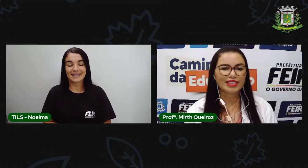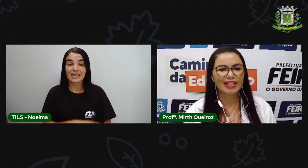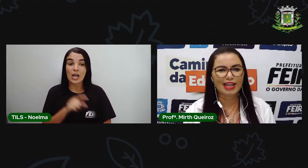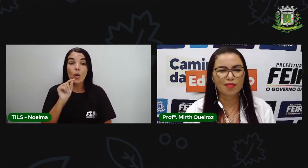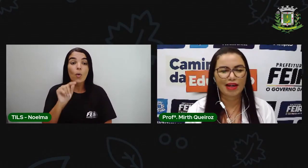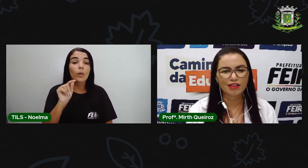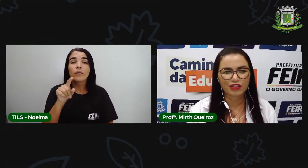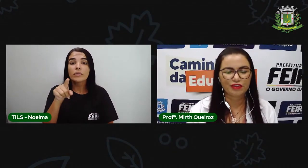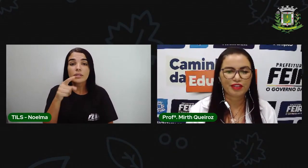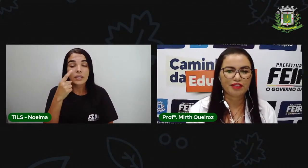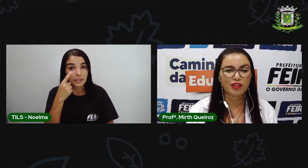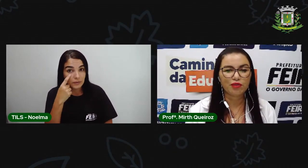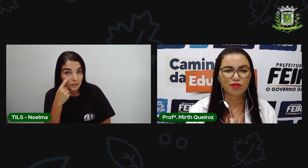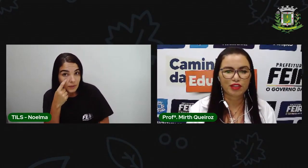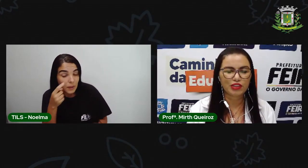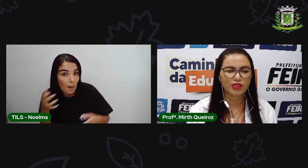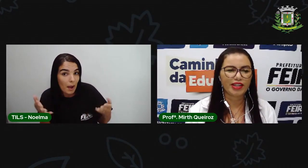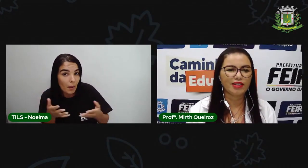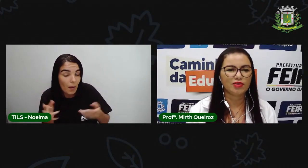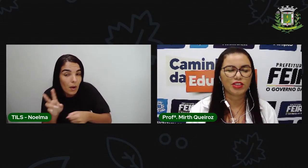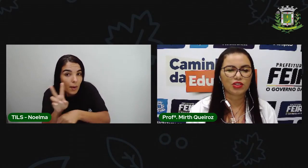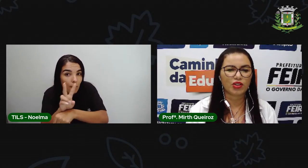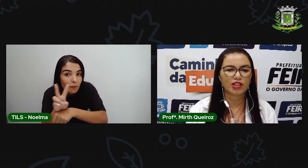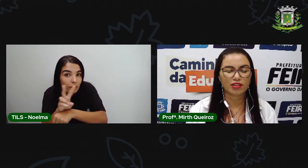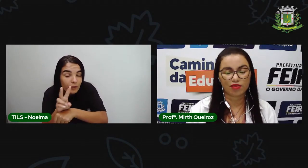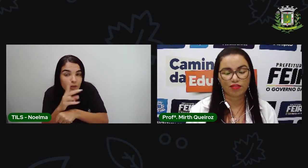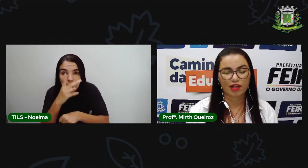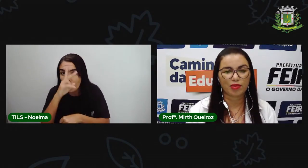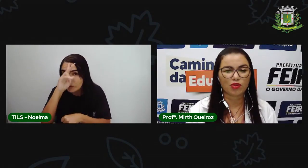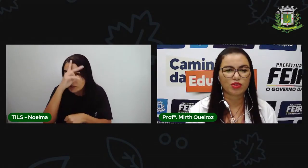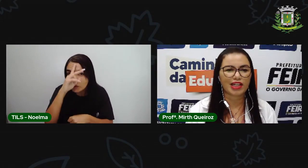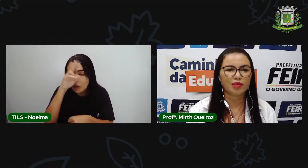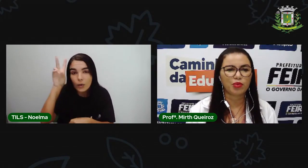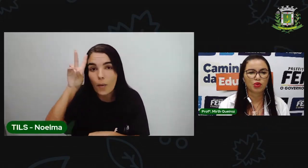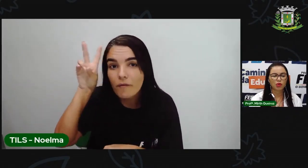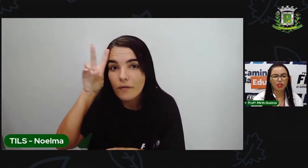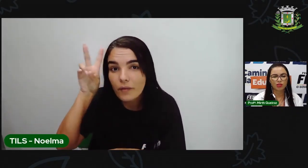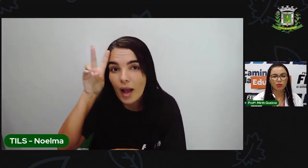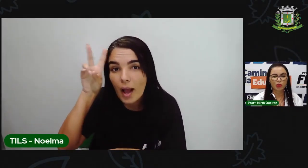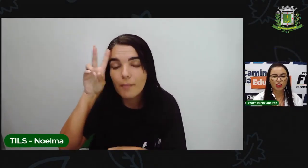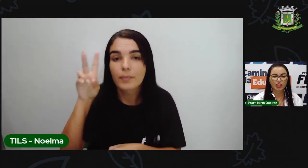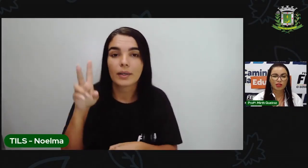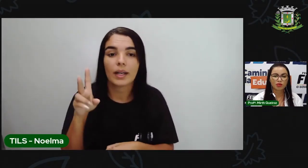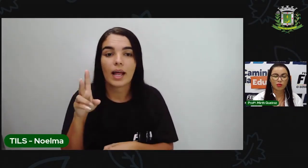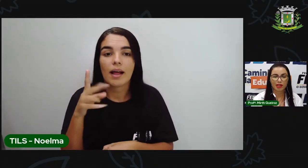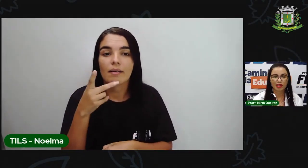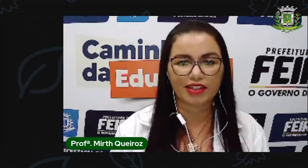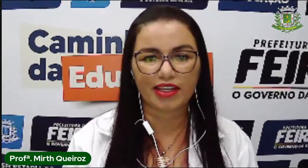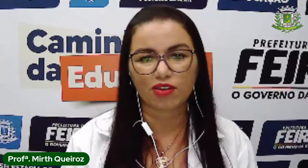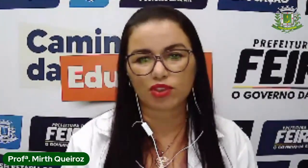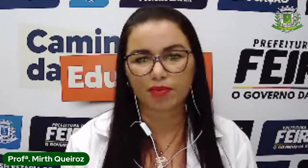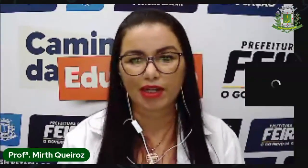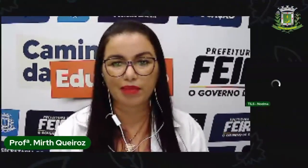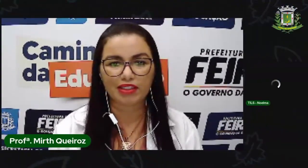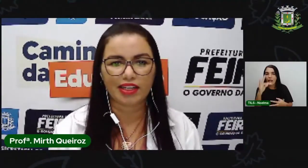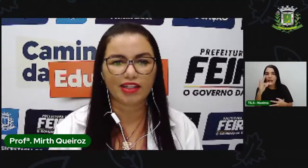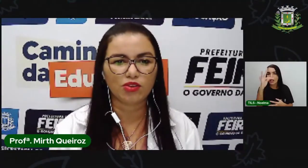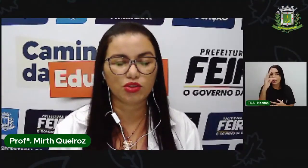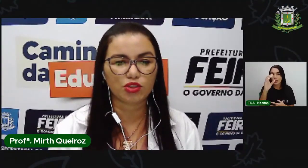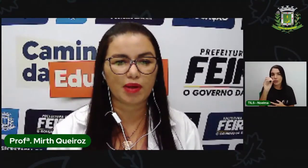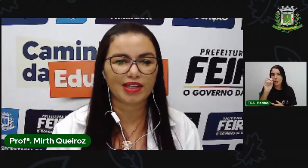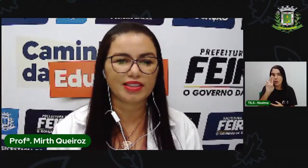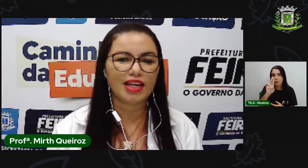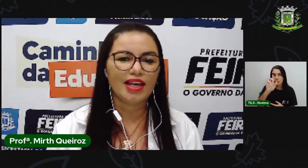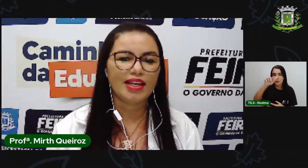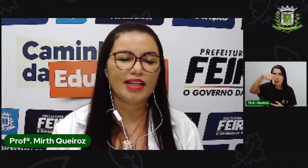O que vocês acabaram de ver, foi um vídeo, né, de uma história, uma fábula contada por pouquinho, do projeto do MEC, né, Conta Pra Mim, né,